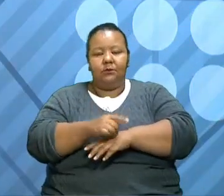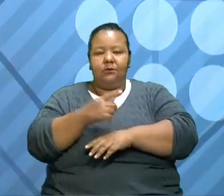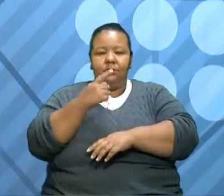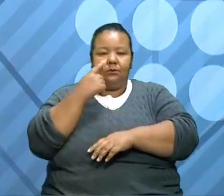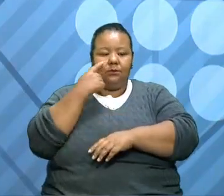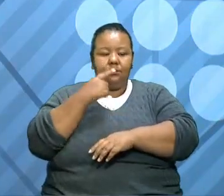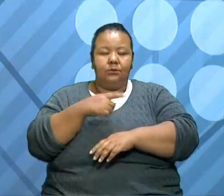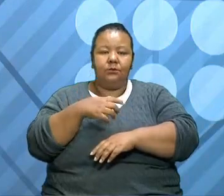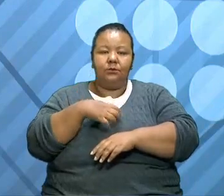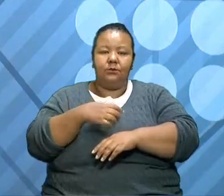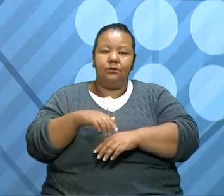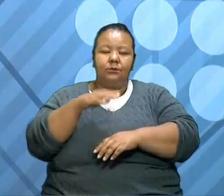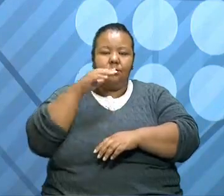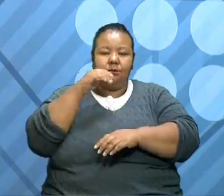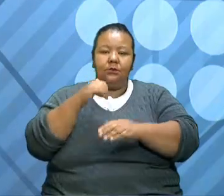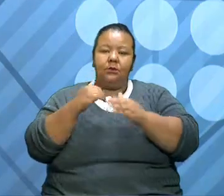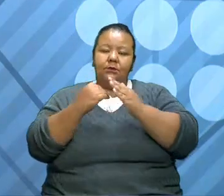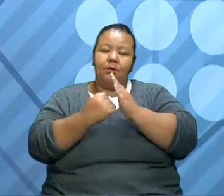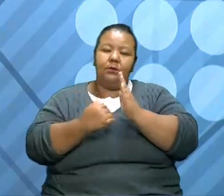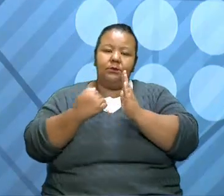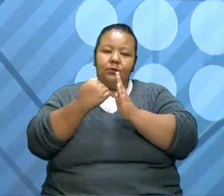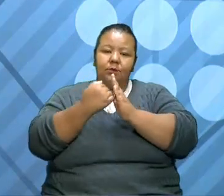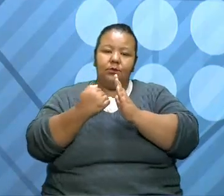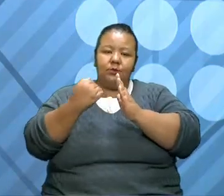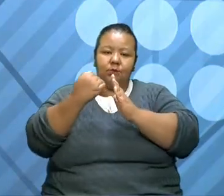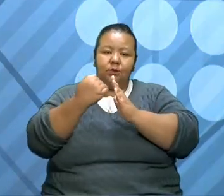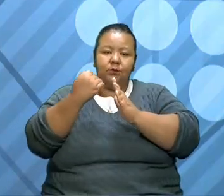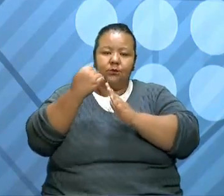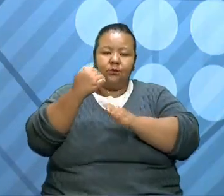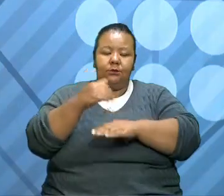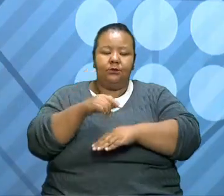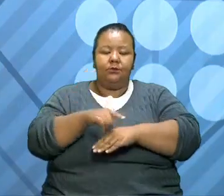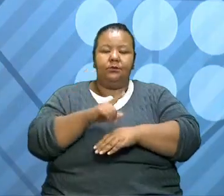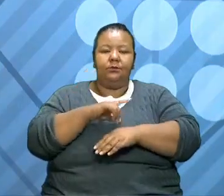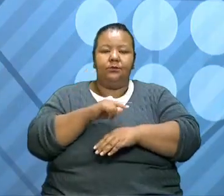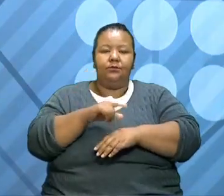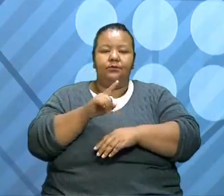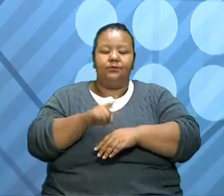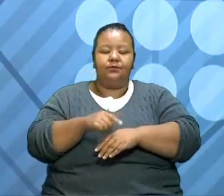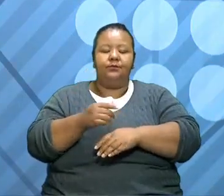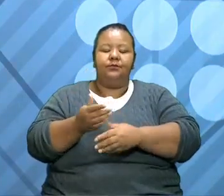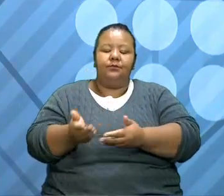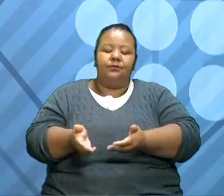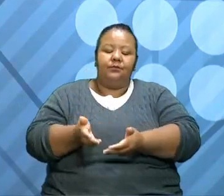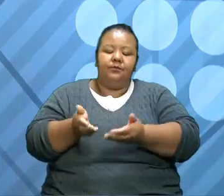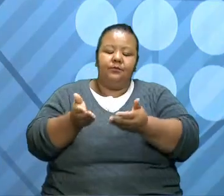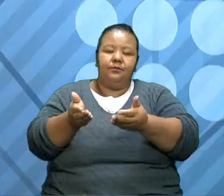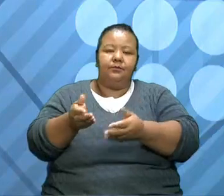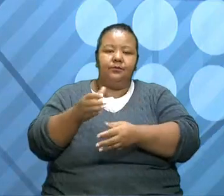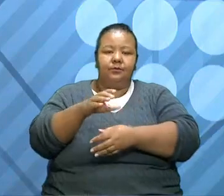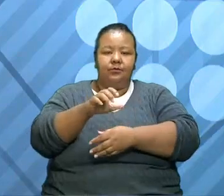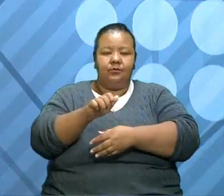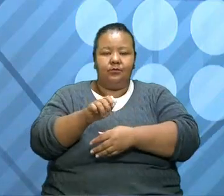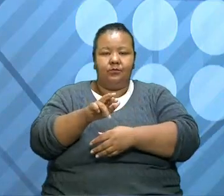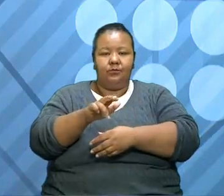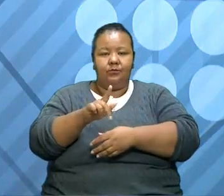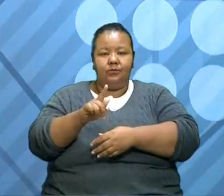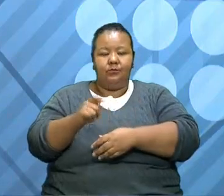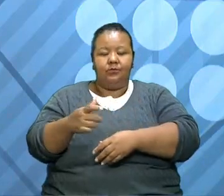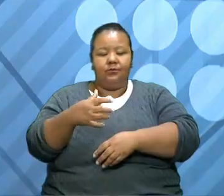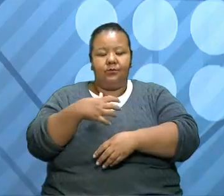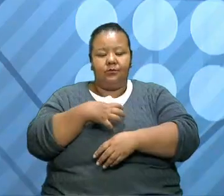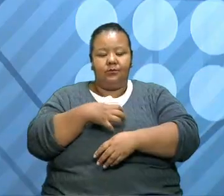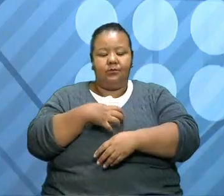um tipo funcionário e vai subindo de cargo. Com isso, traz a própria motivação do cargo, a sensação